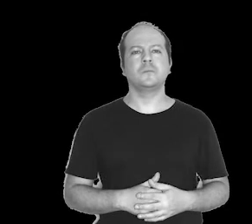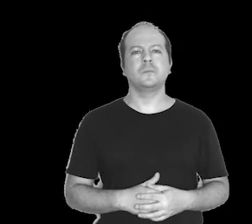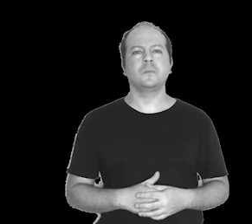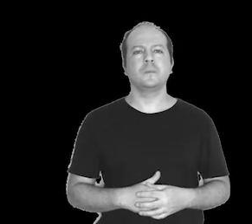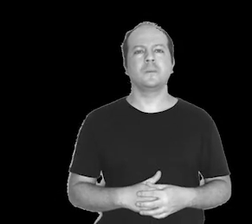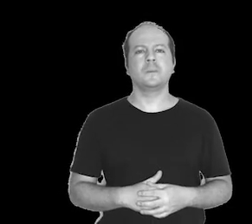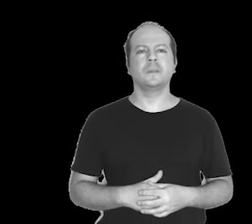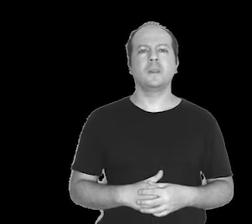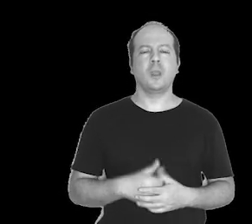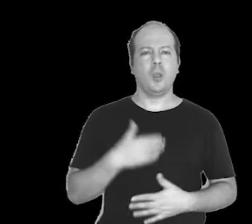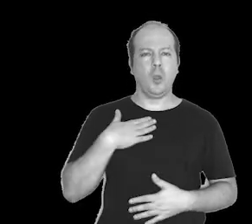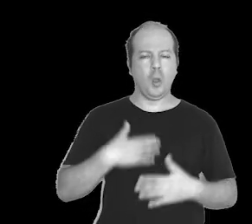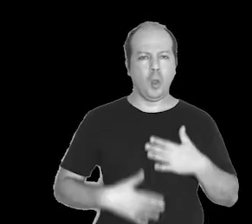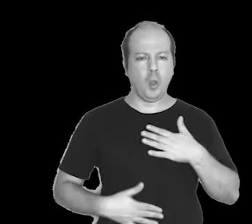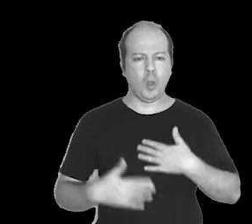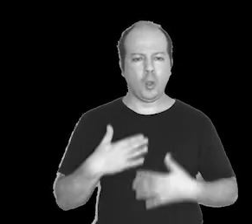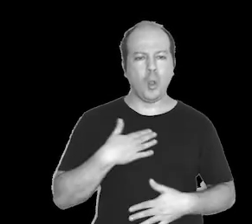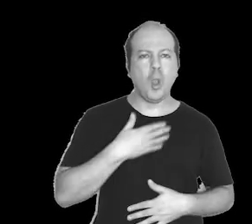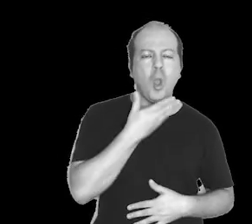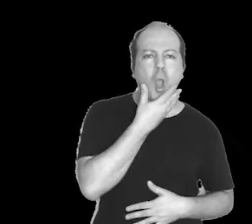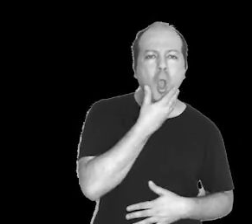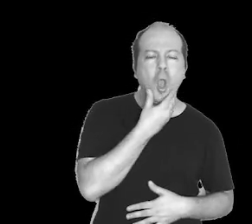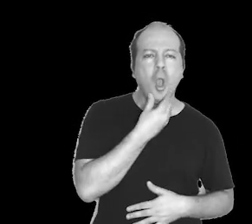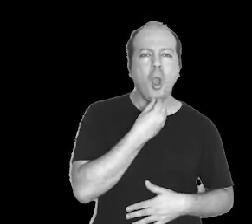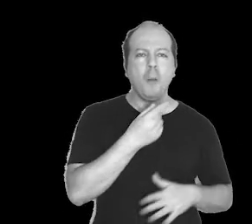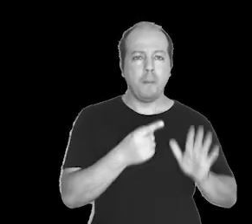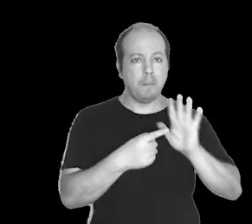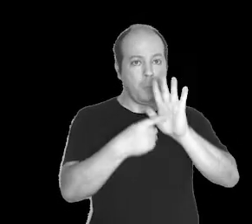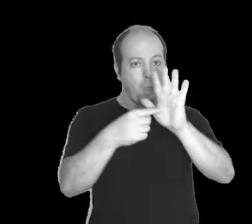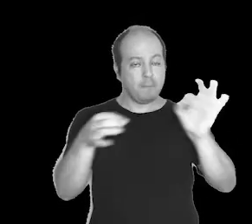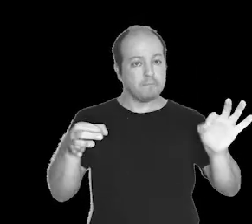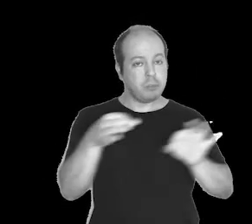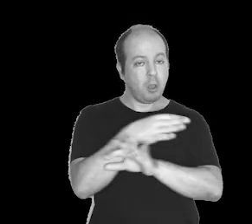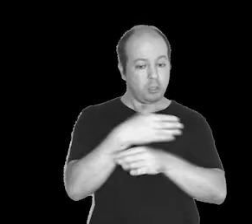o corpo do homem é revelado na sua totalidade.